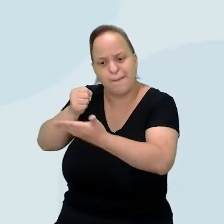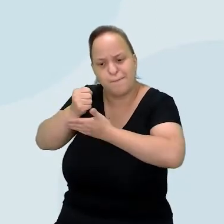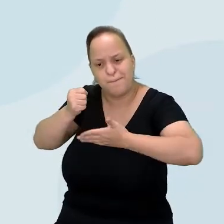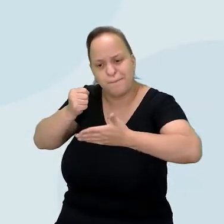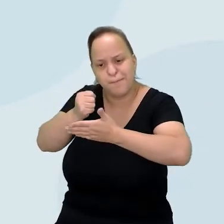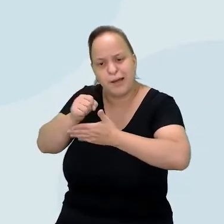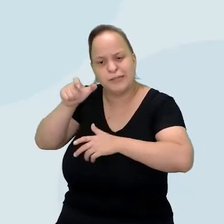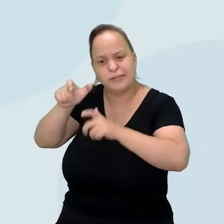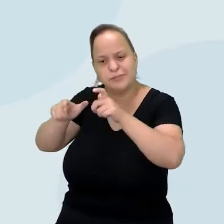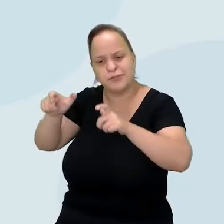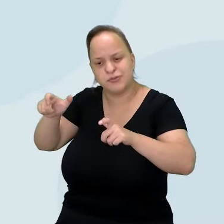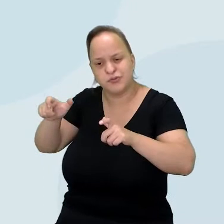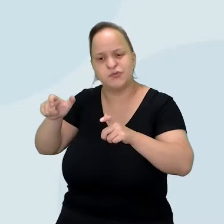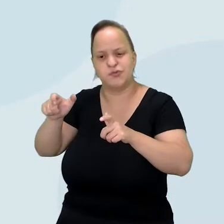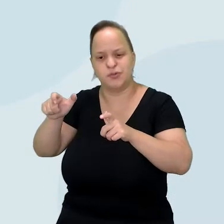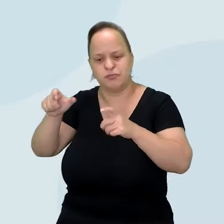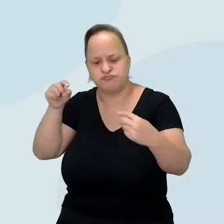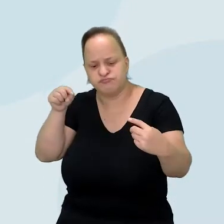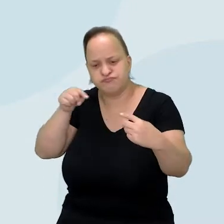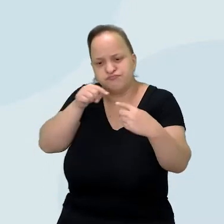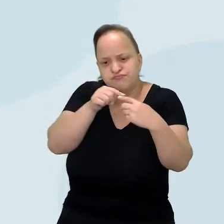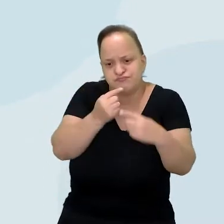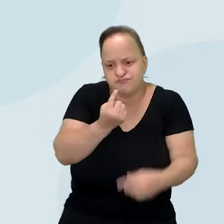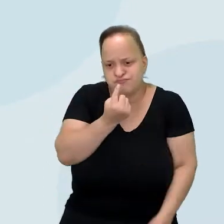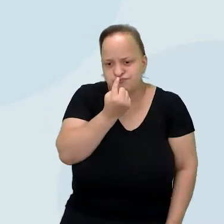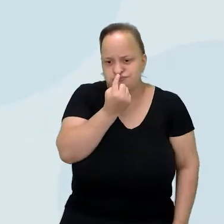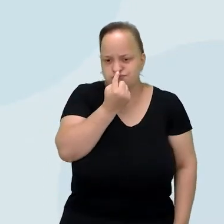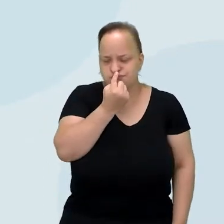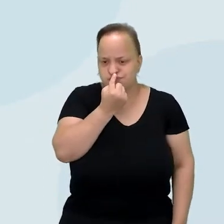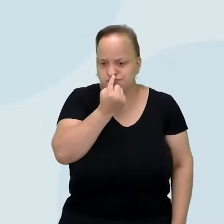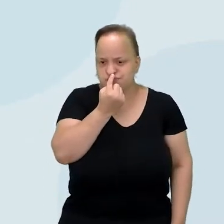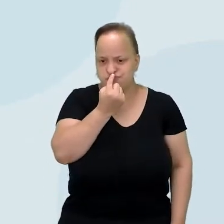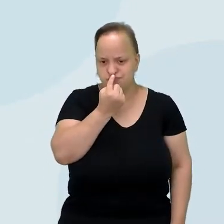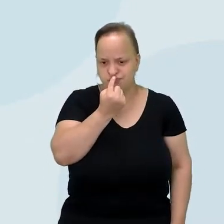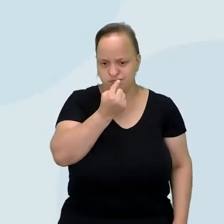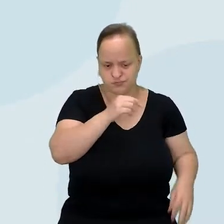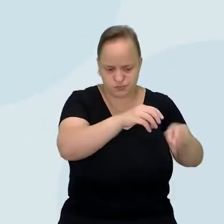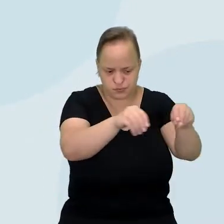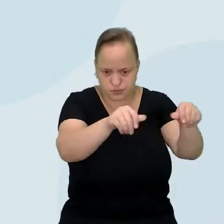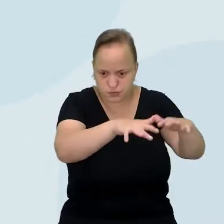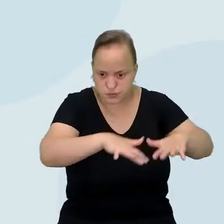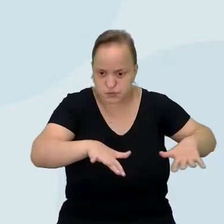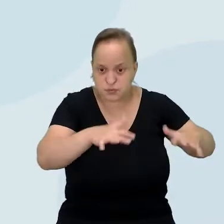uma intimidade maior com o solo. Pensando em valorizar, né, essa